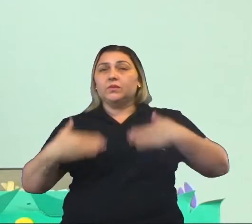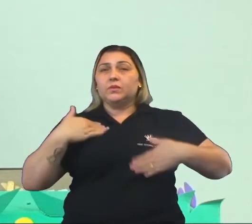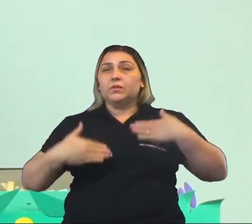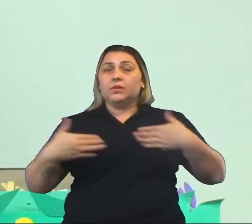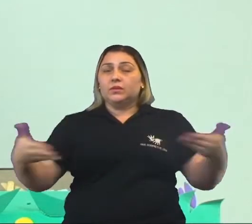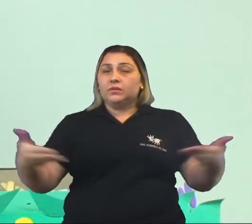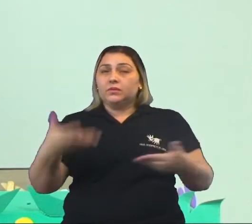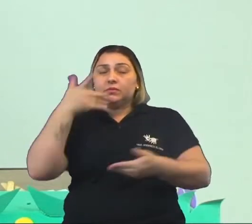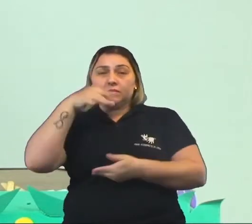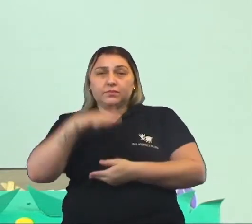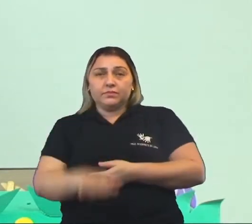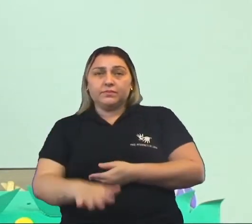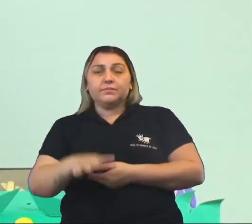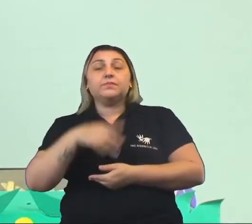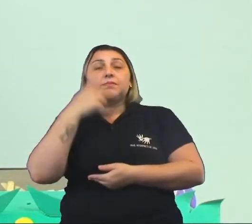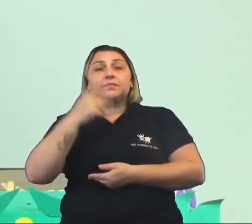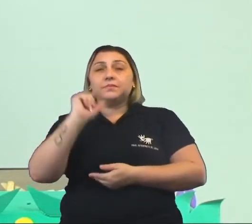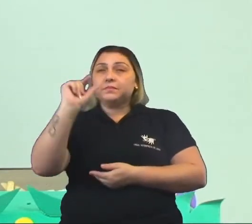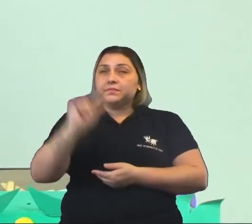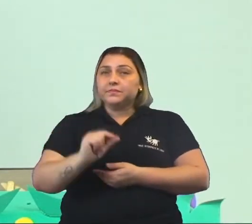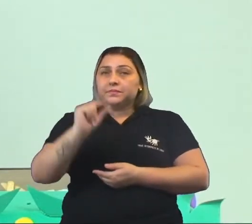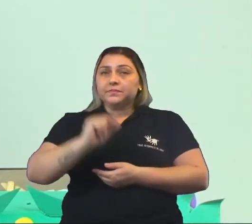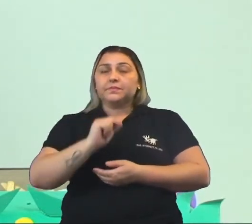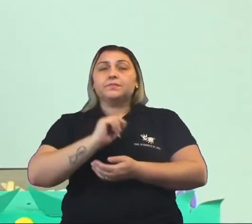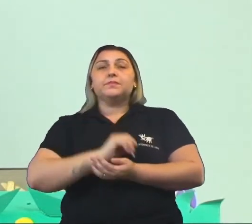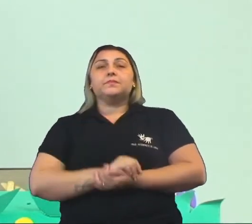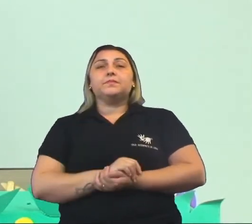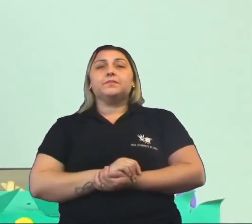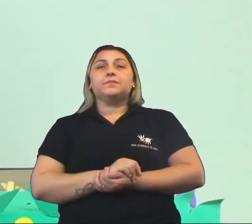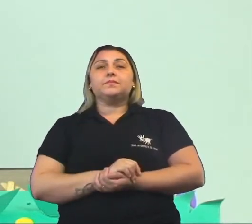Agora, crianças, vamos falar um pouquinho sobre